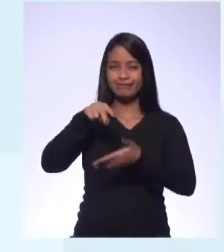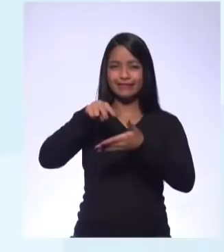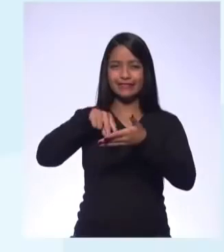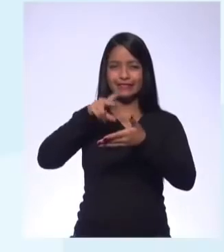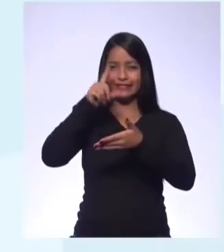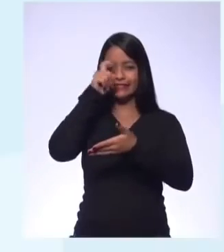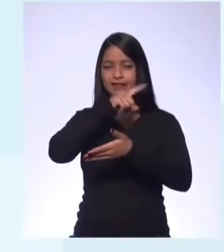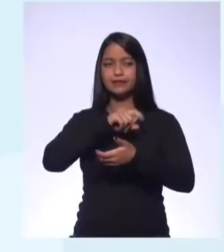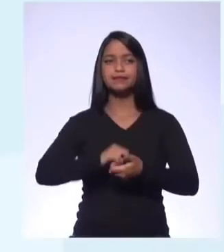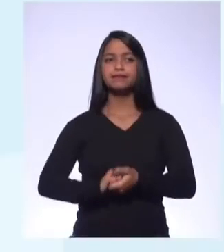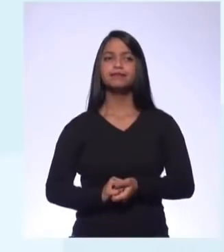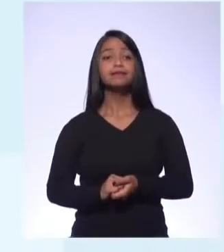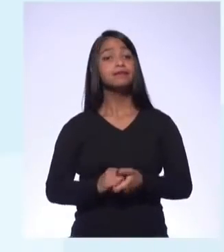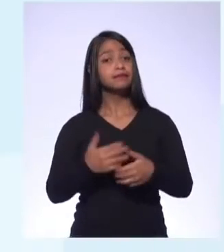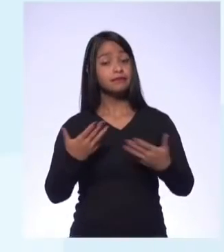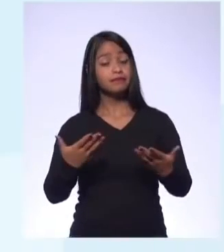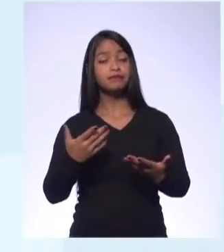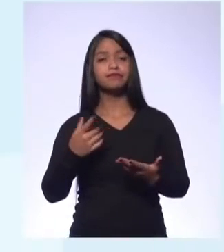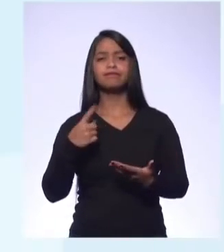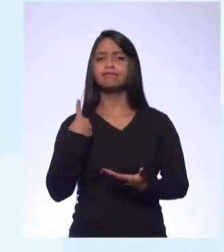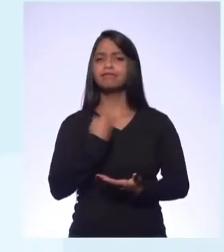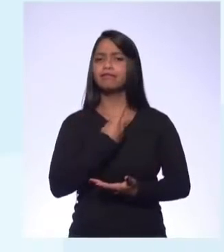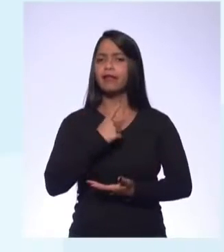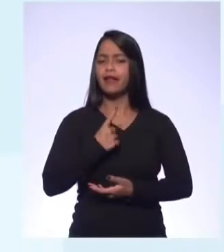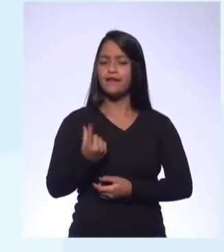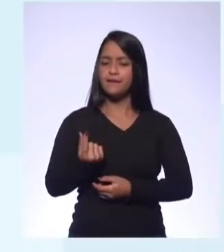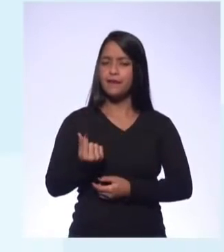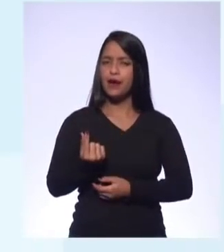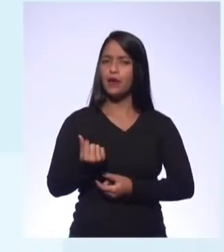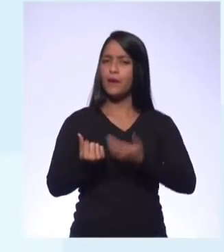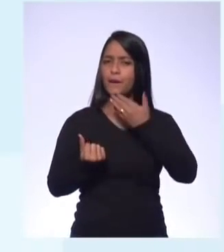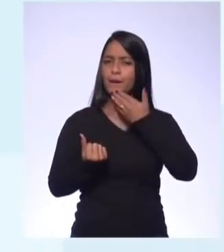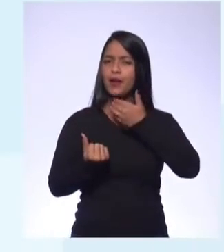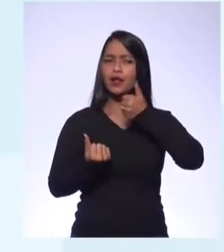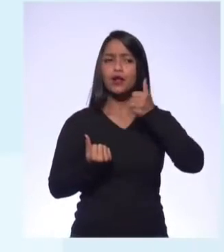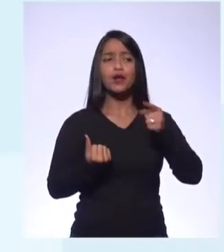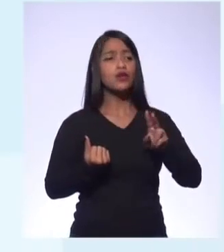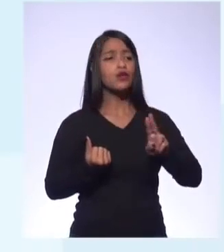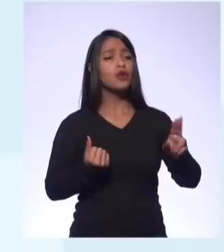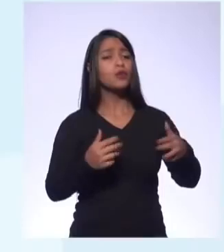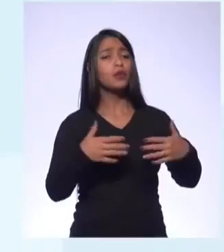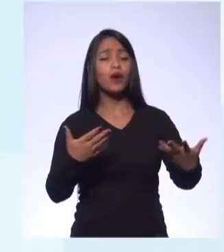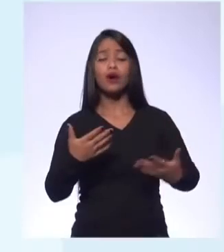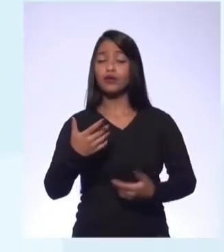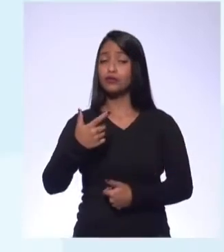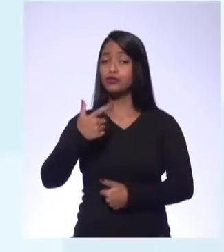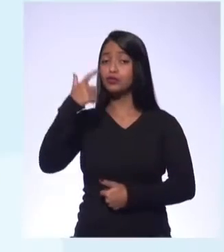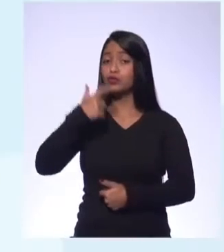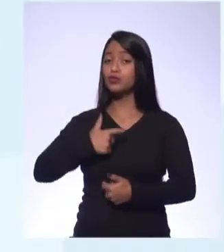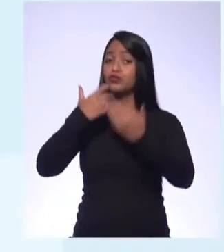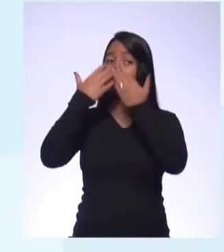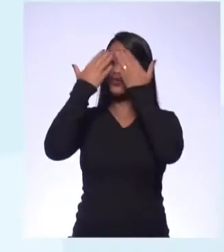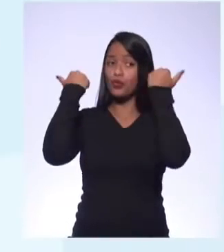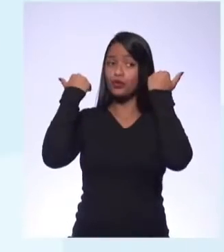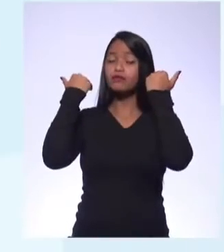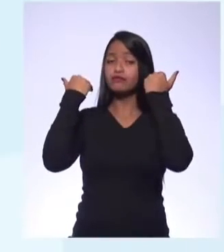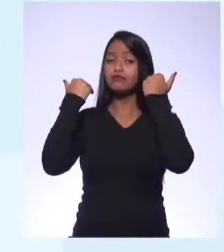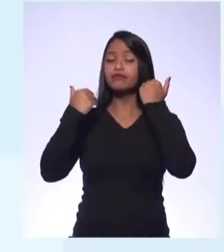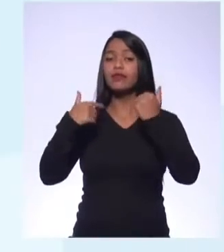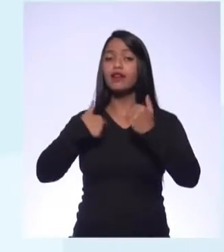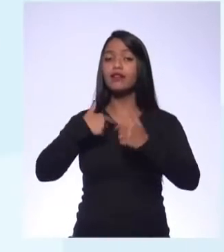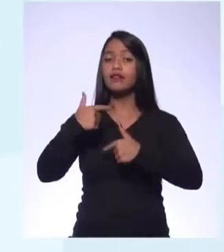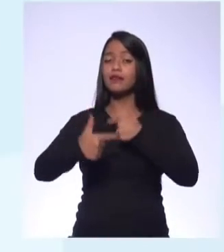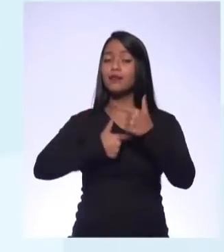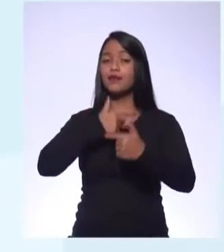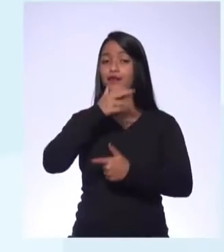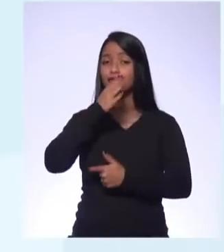pequeno. Pois não, temos os melhores preços. Qual o seu nome? Sou Jonas de Almeida, funcionário